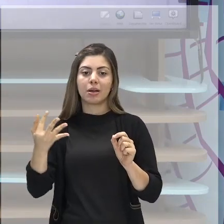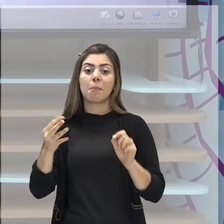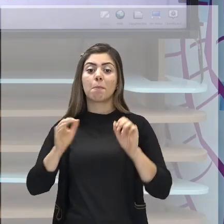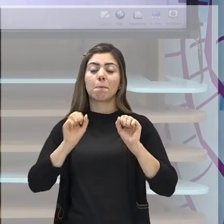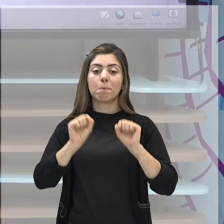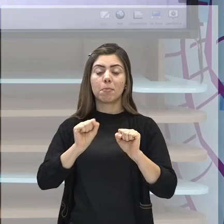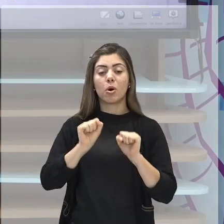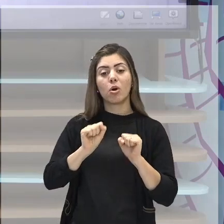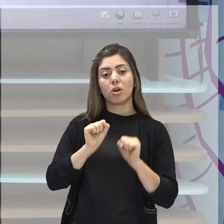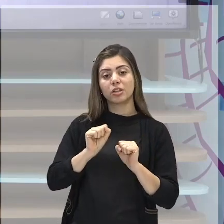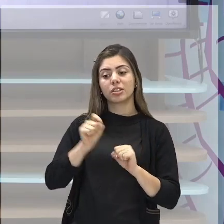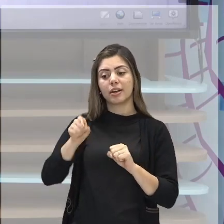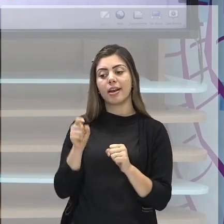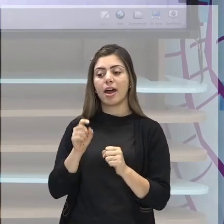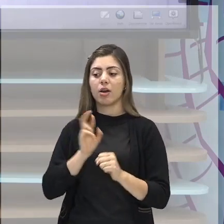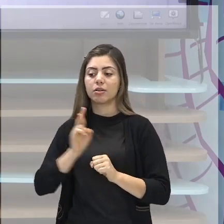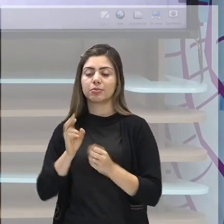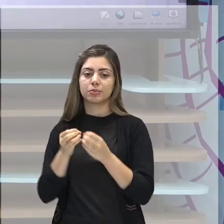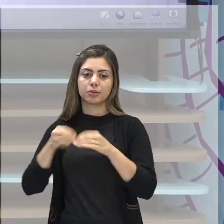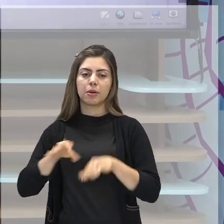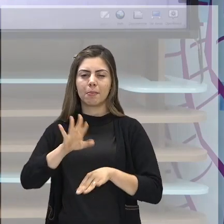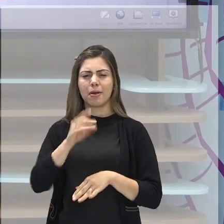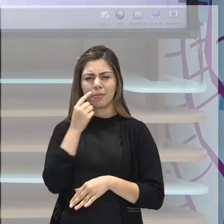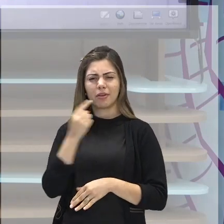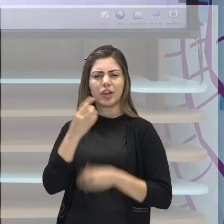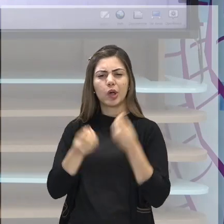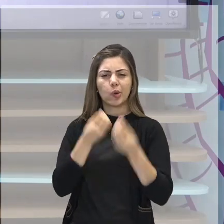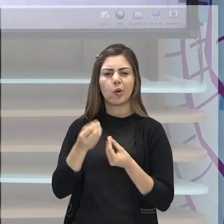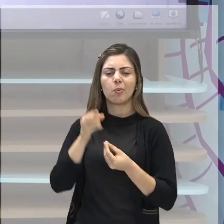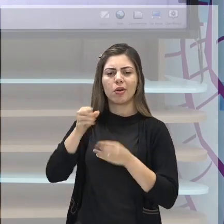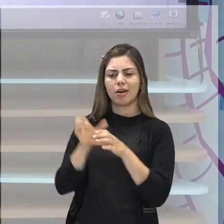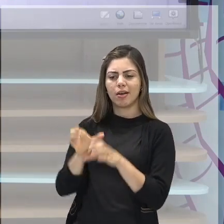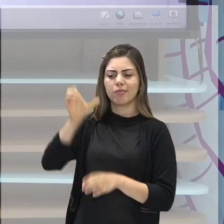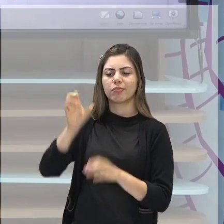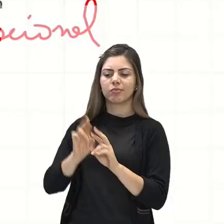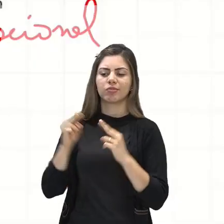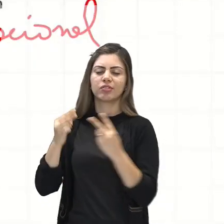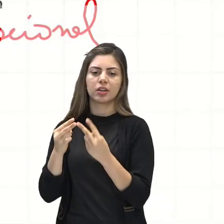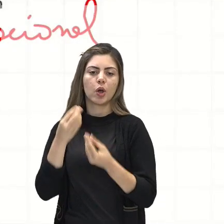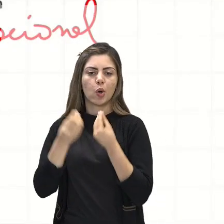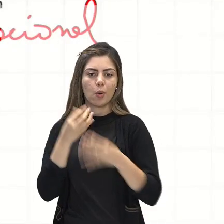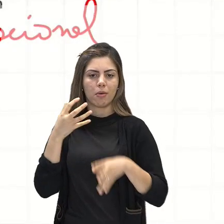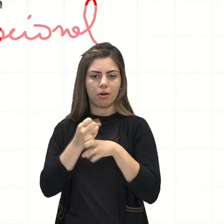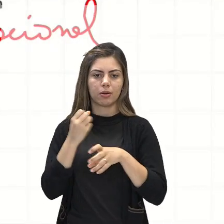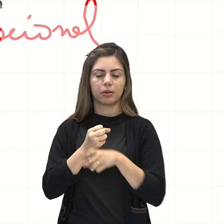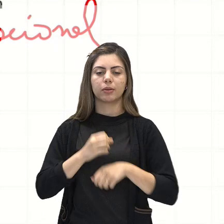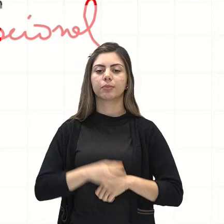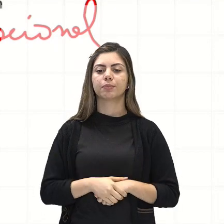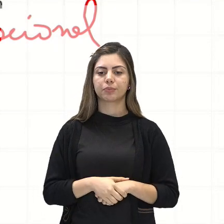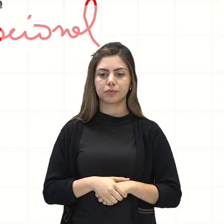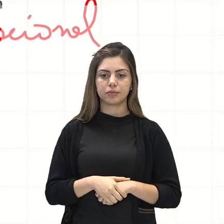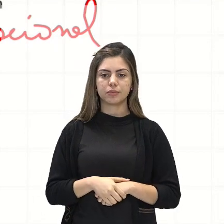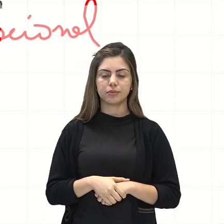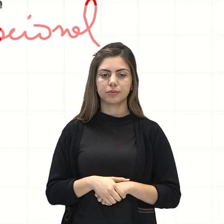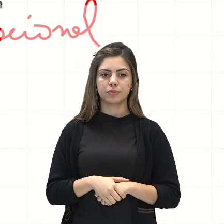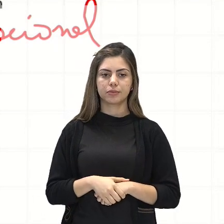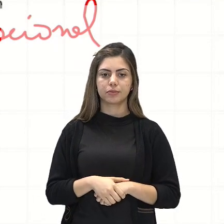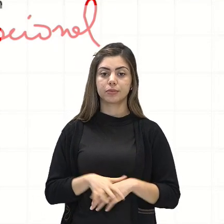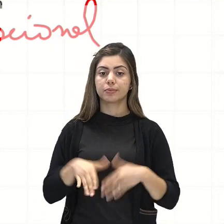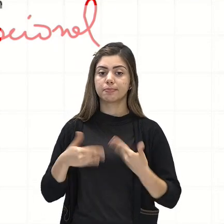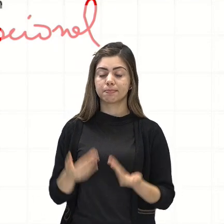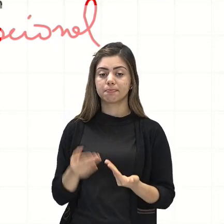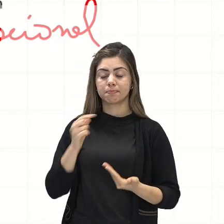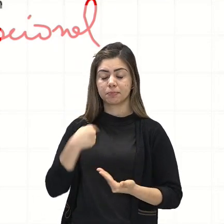Mas vamos ver o que que diz como calcular o volume de um cilindro. Então, olha só. Para que seja possível